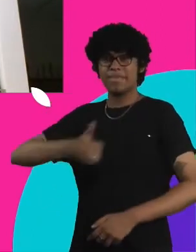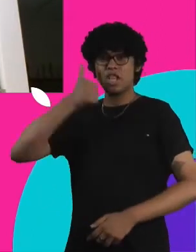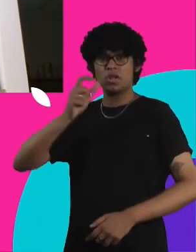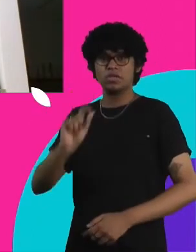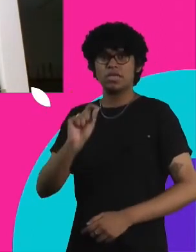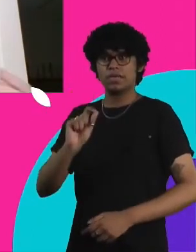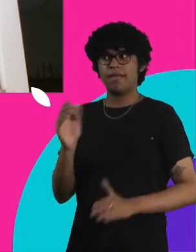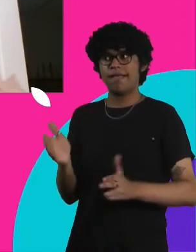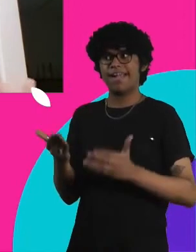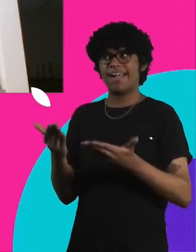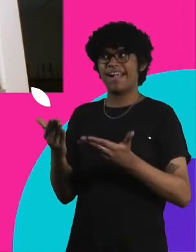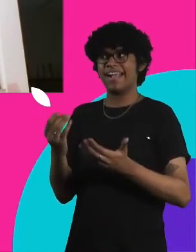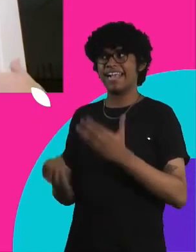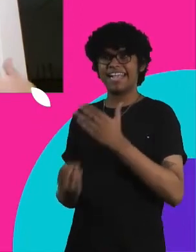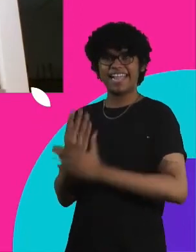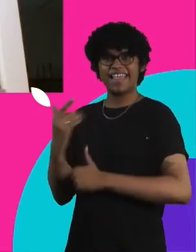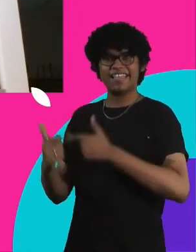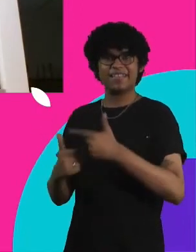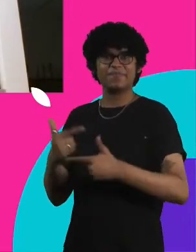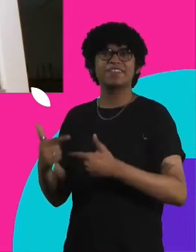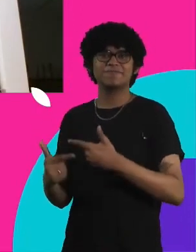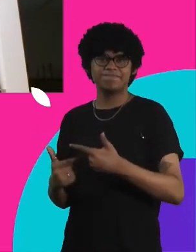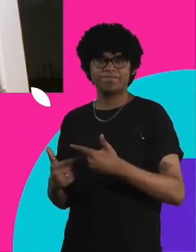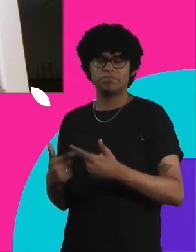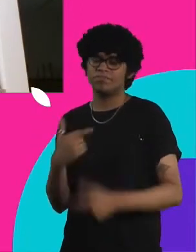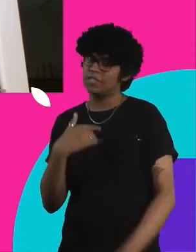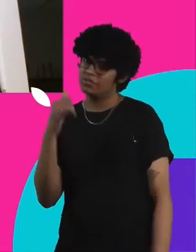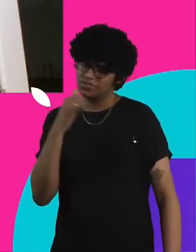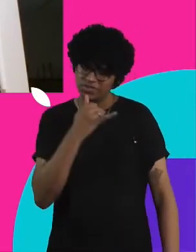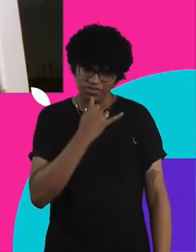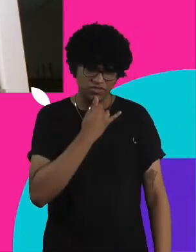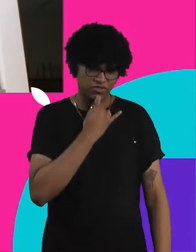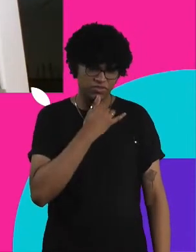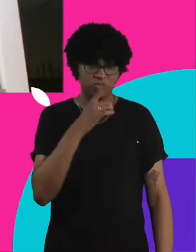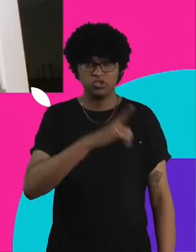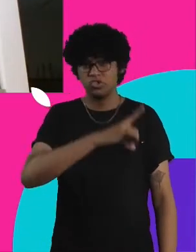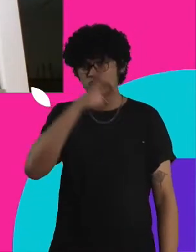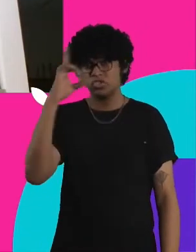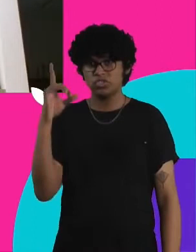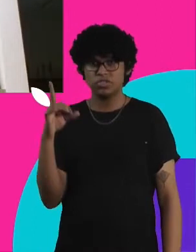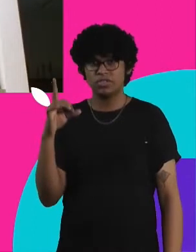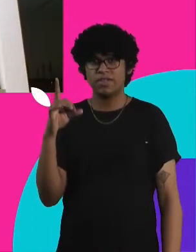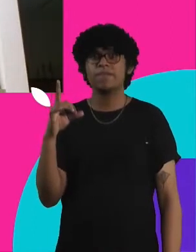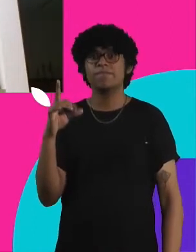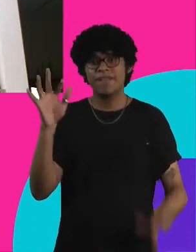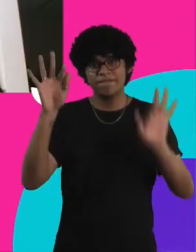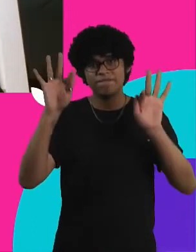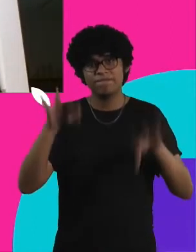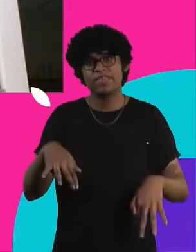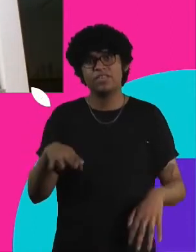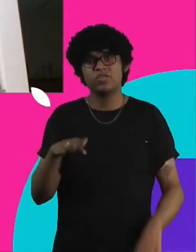pode fazer. E eu estou falando isso com tristeza no coração no dia que foi decretado o fim do Bolsa Família, que é o